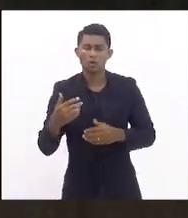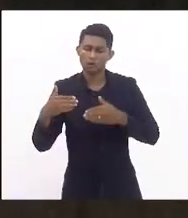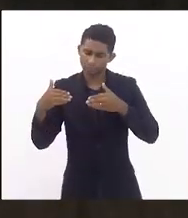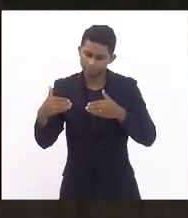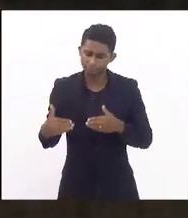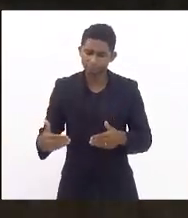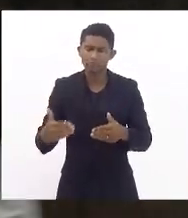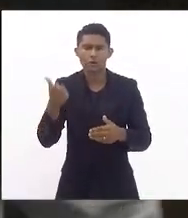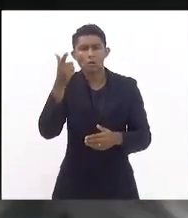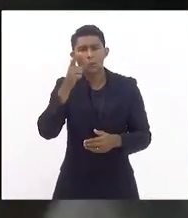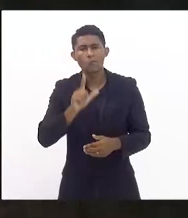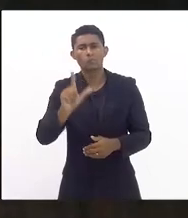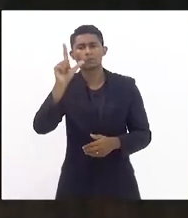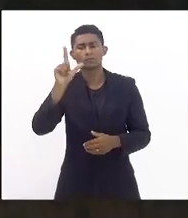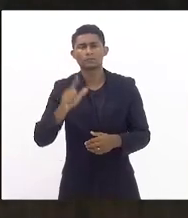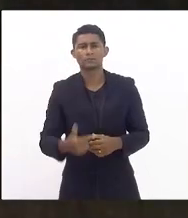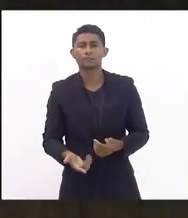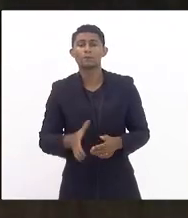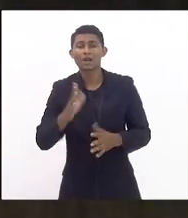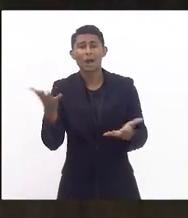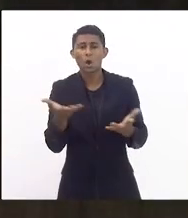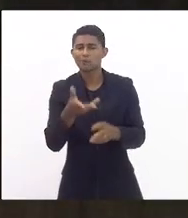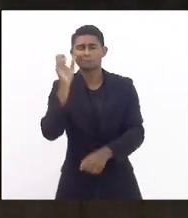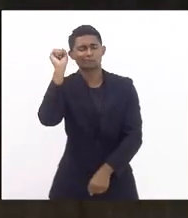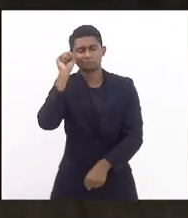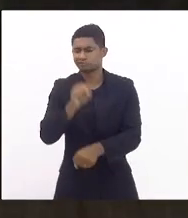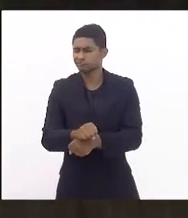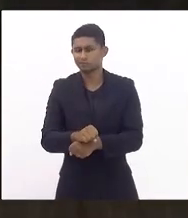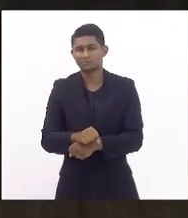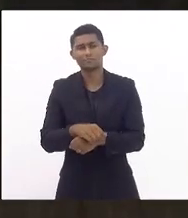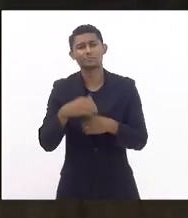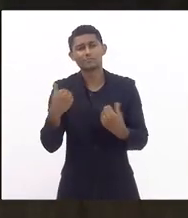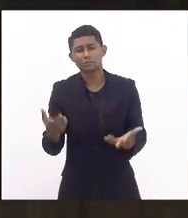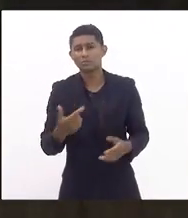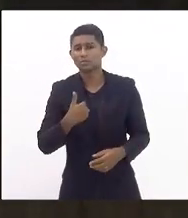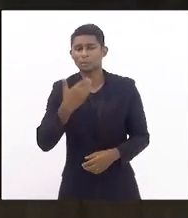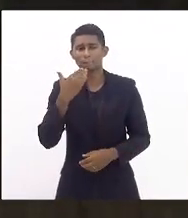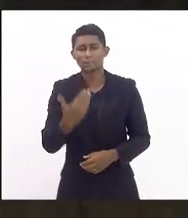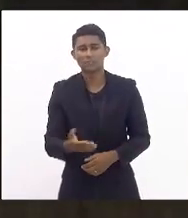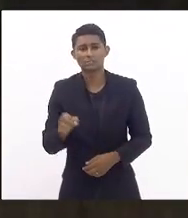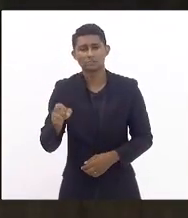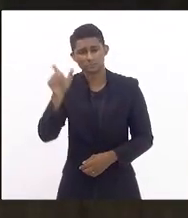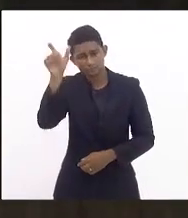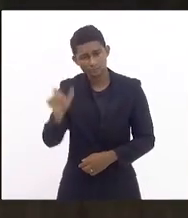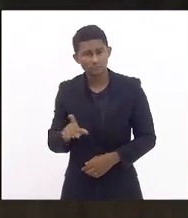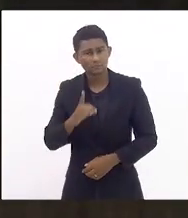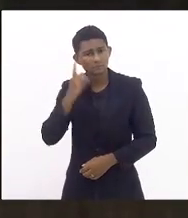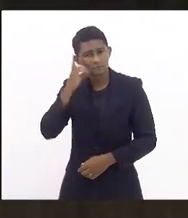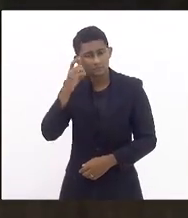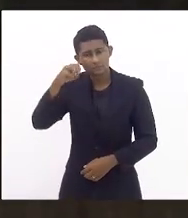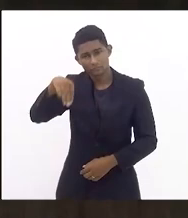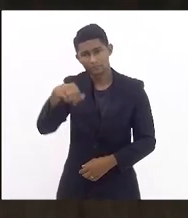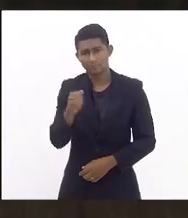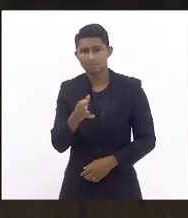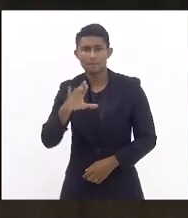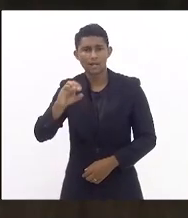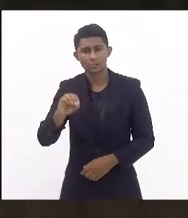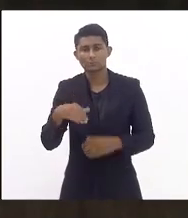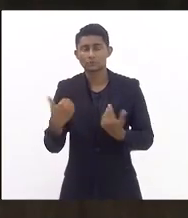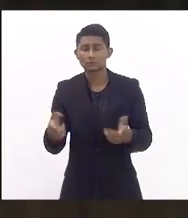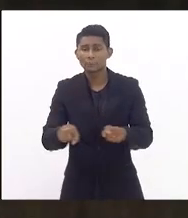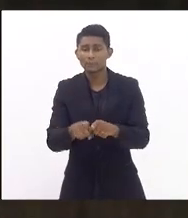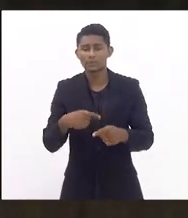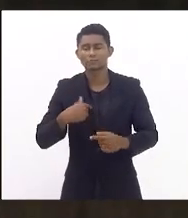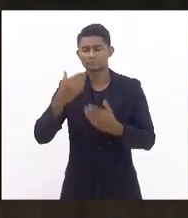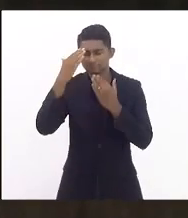bastante, o processo está parado, é isso que eu pedi ao deputado Márcio Pacheco, e agradecer ao